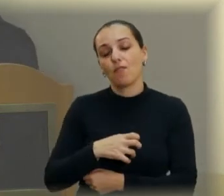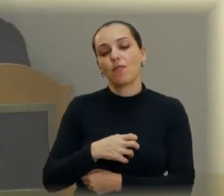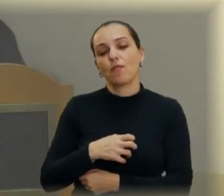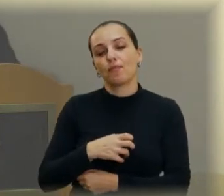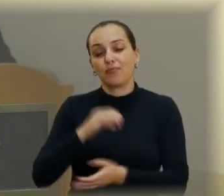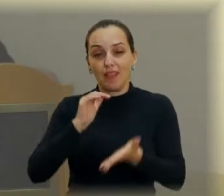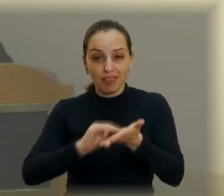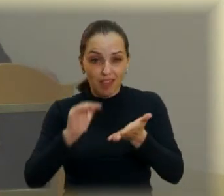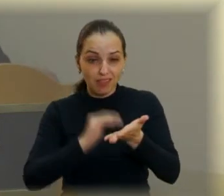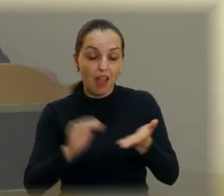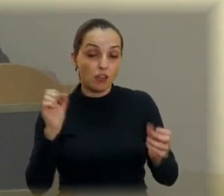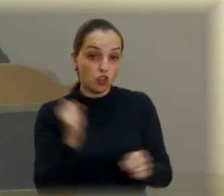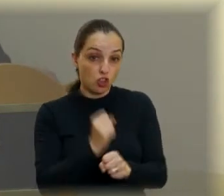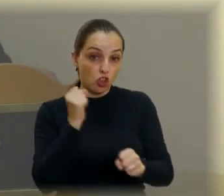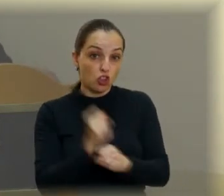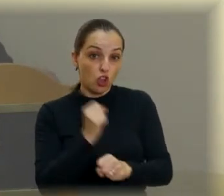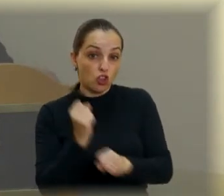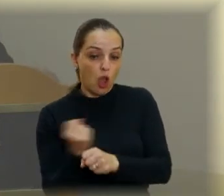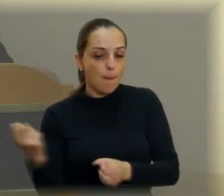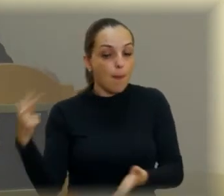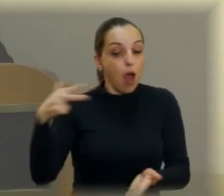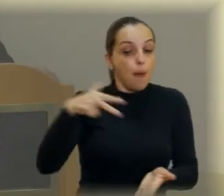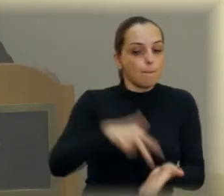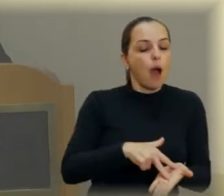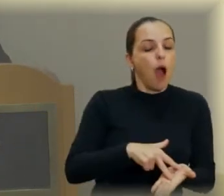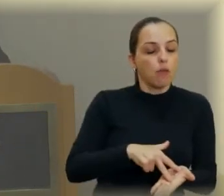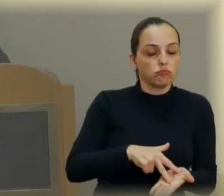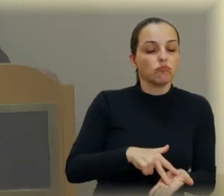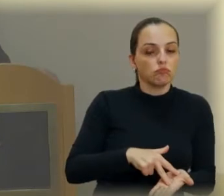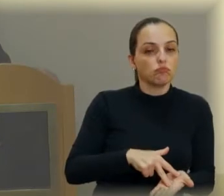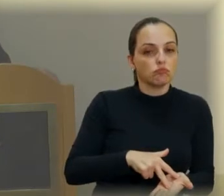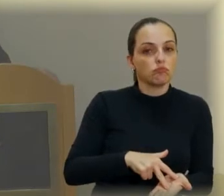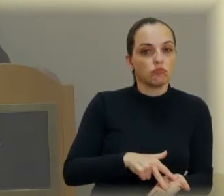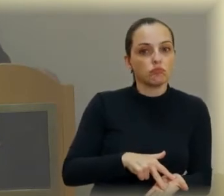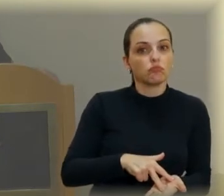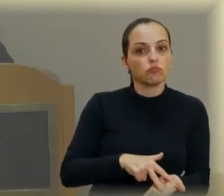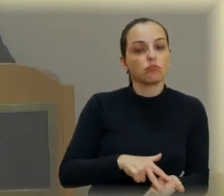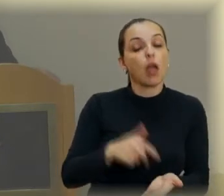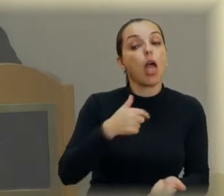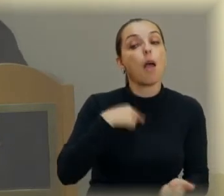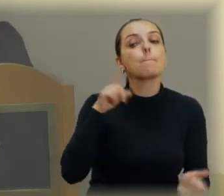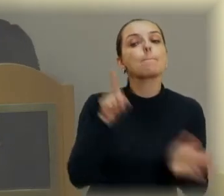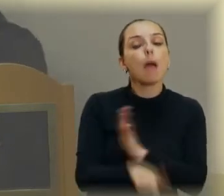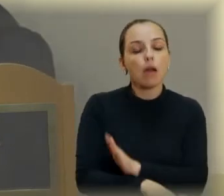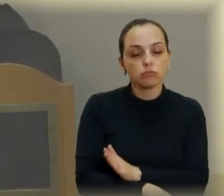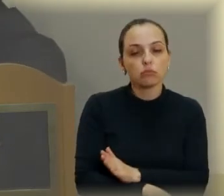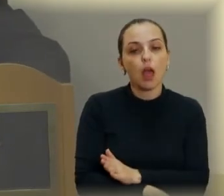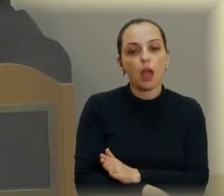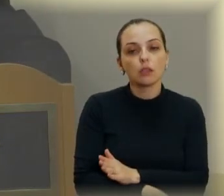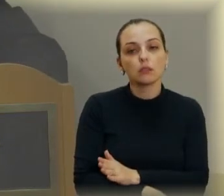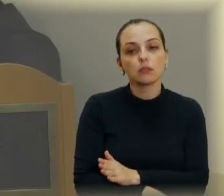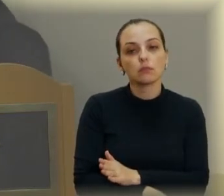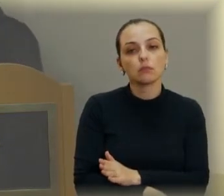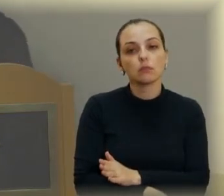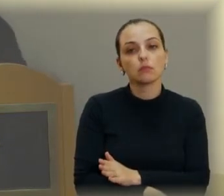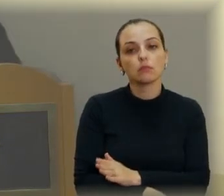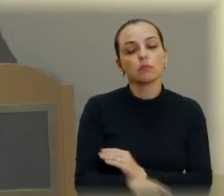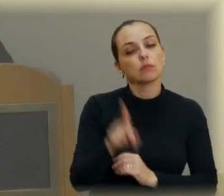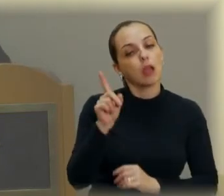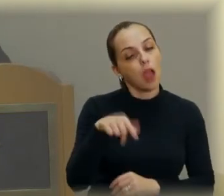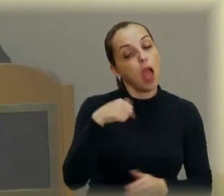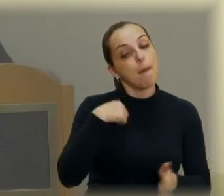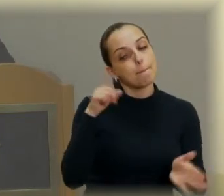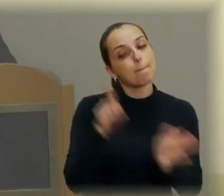de obra Ana Padilha esteve na Tribuna outro dia o seu Edson estava aqui eu falei sobre esse canal minuto